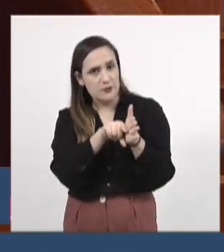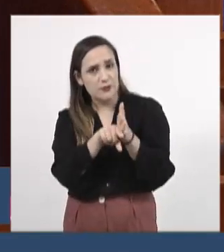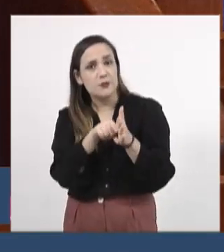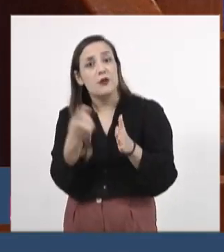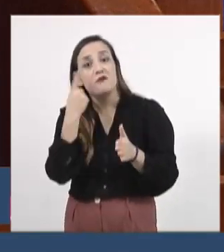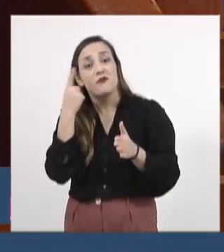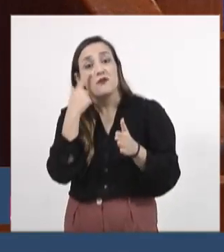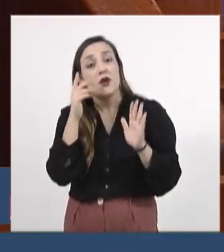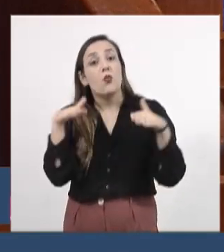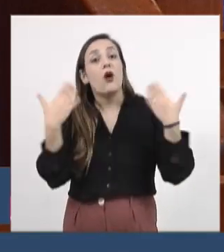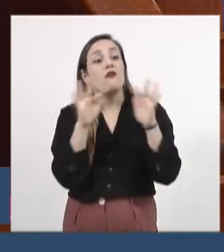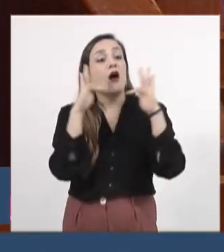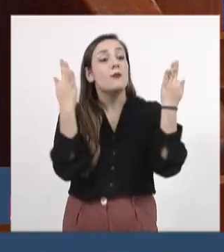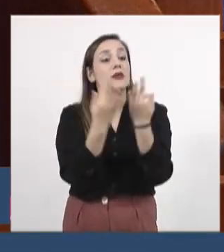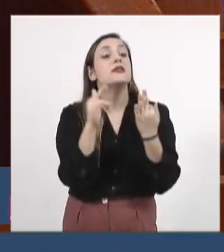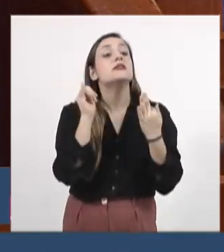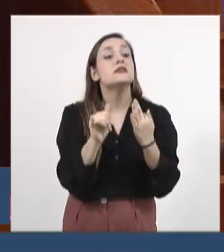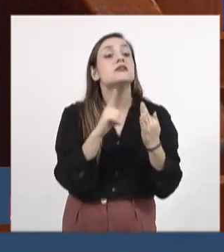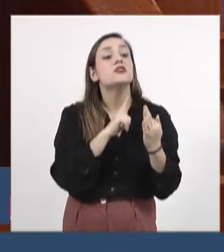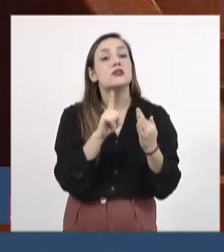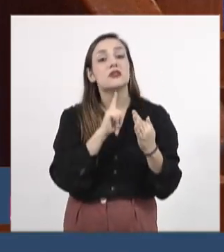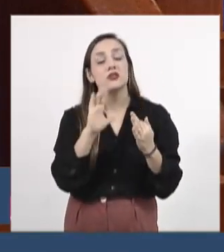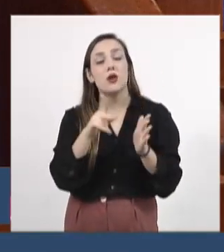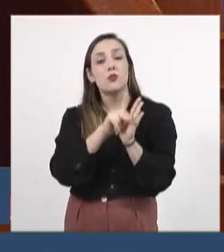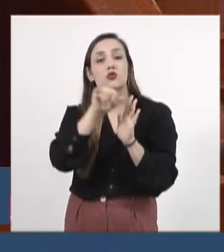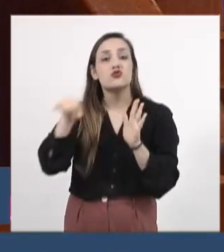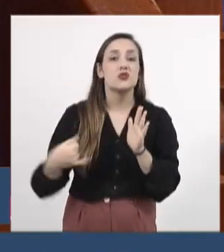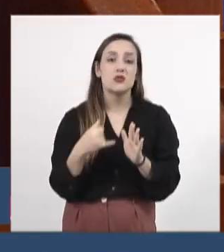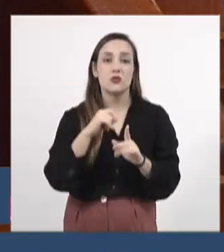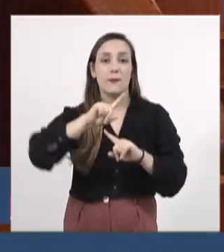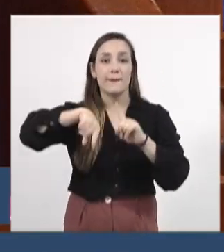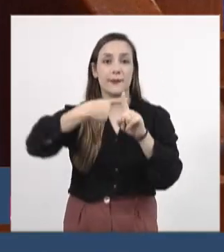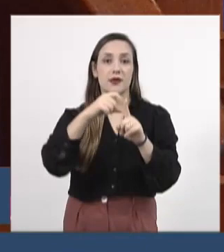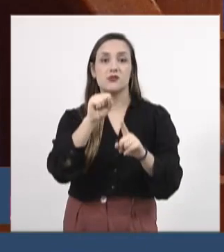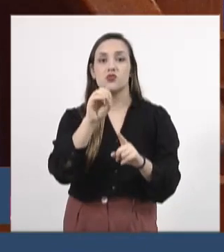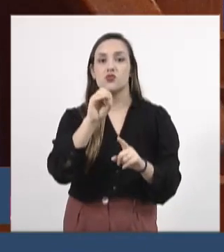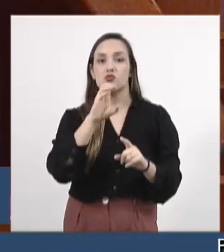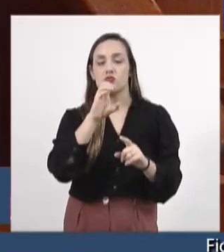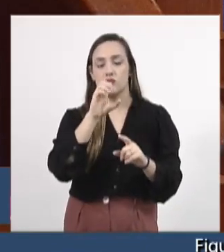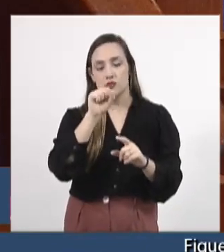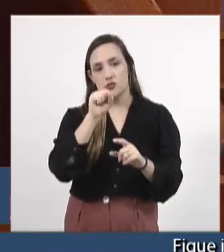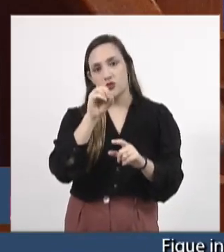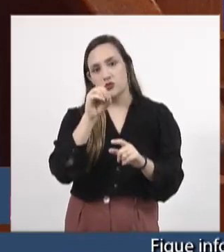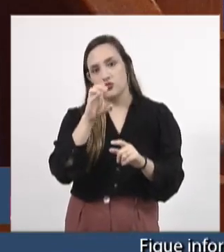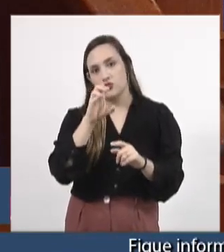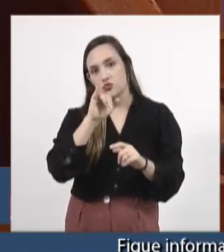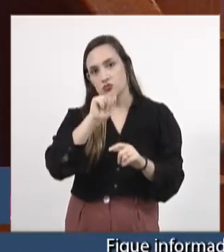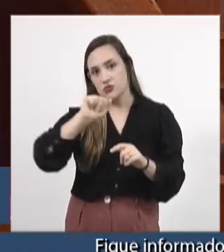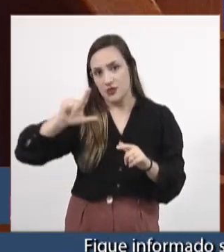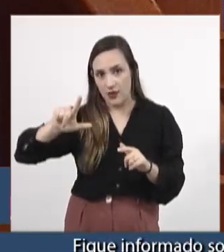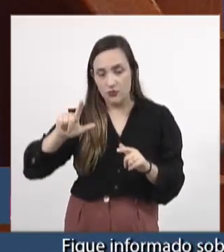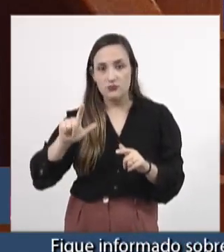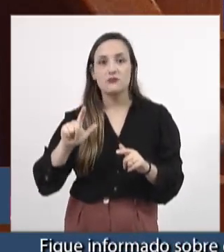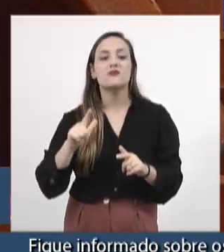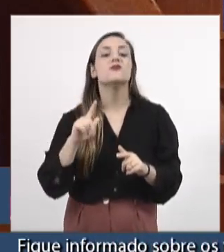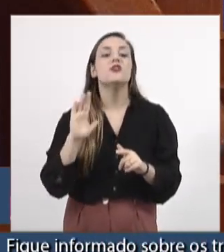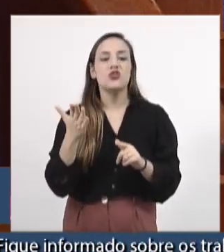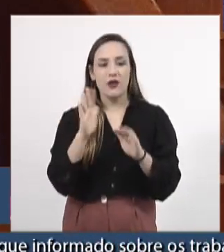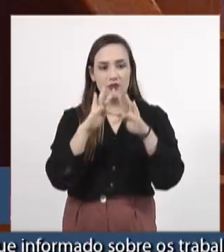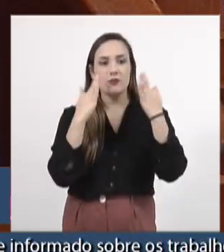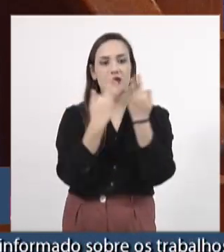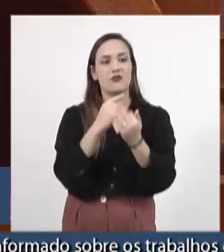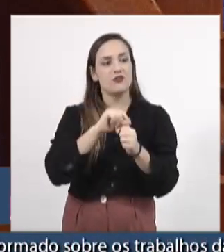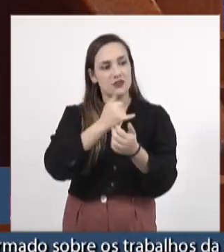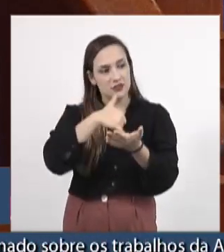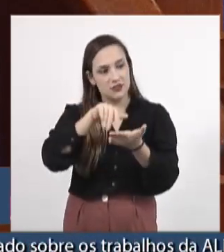essas famílias sejam beneficiadas com o programa do governo do Estado. Todas essas famílias foram